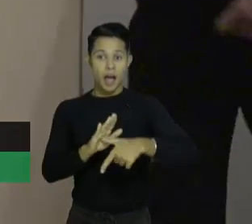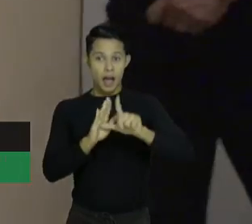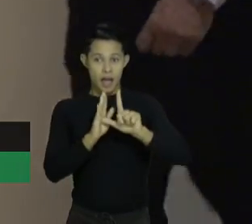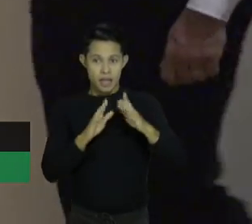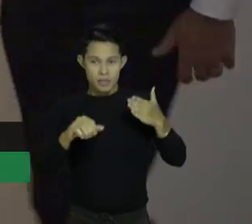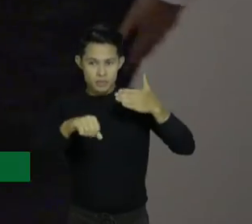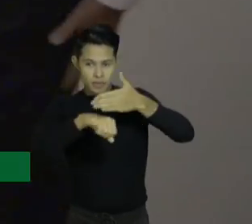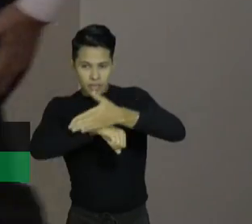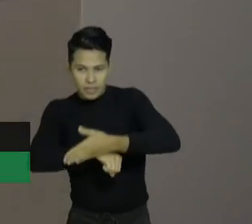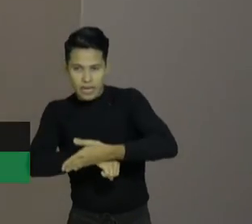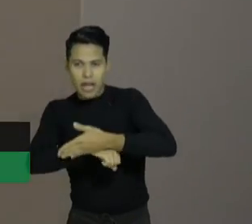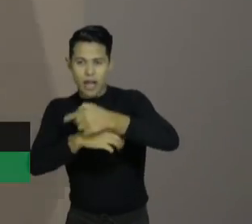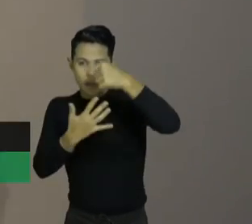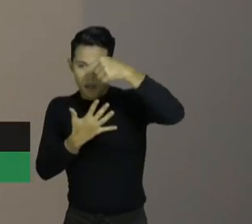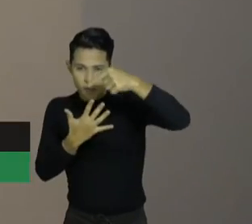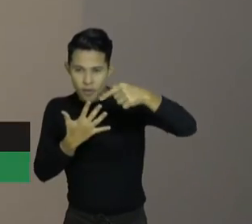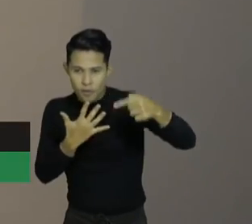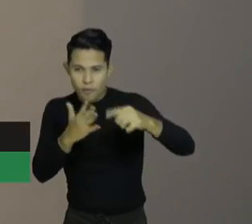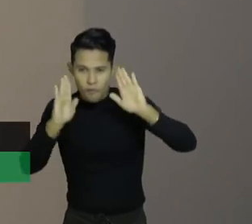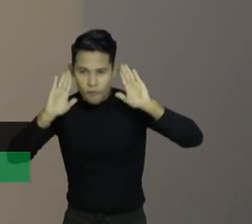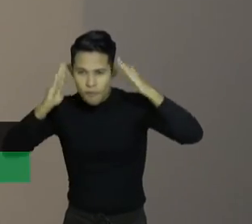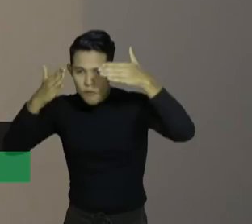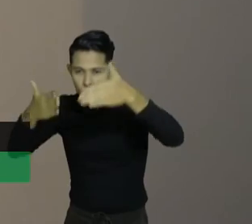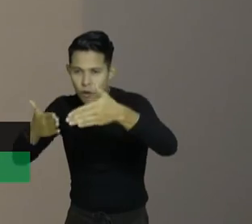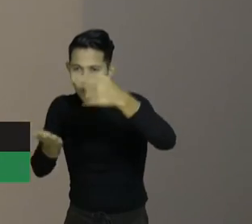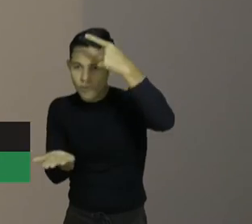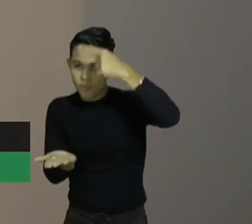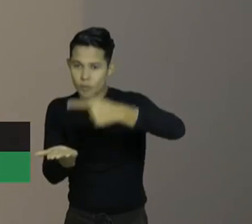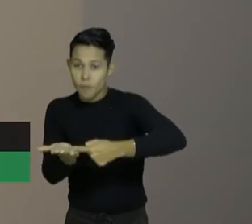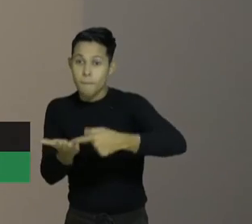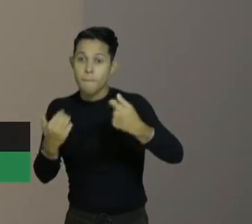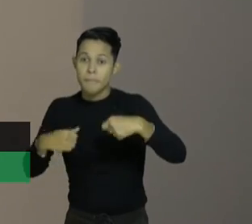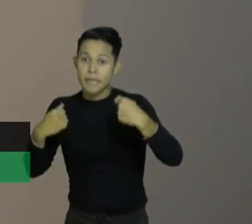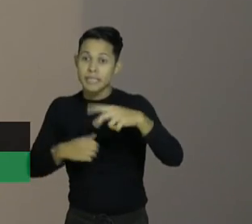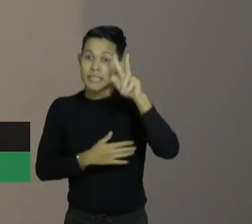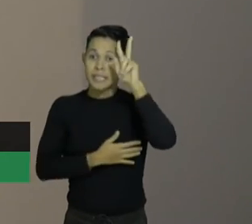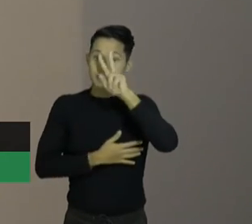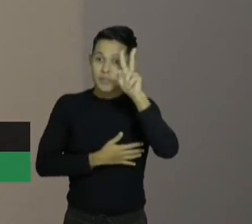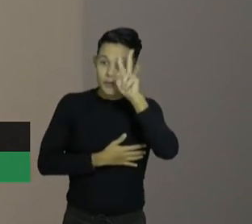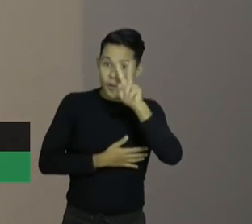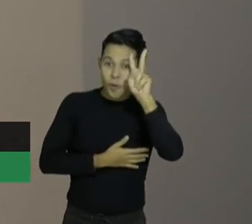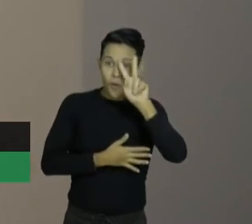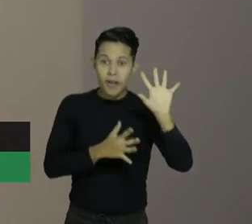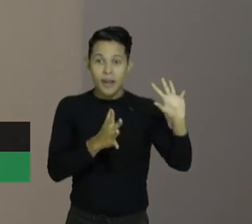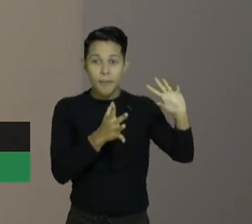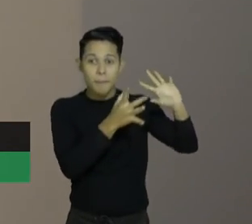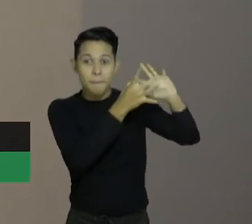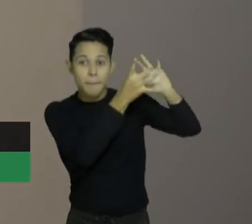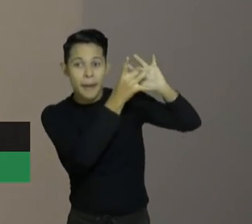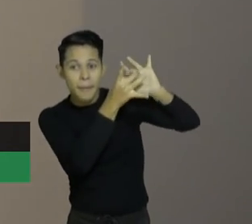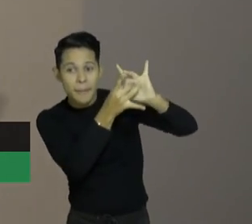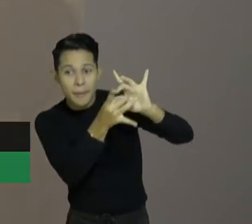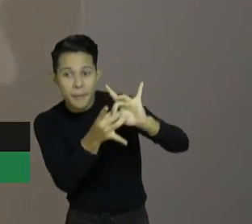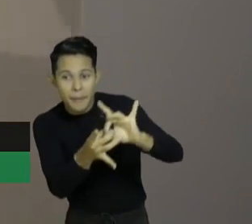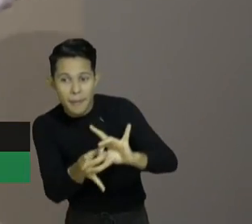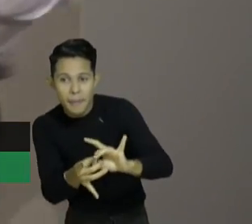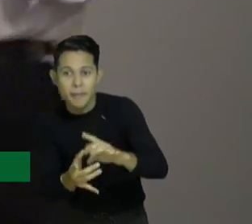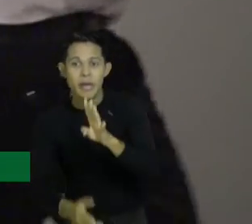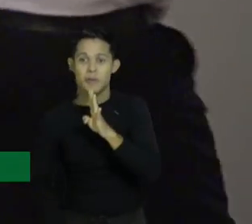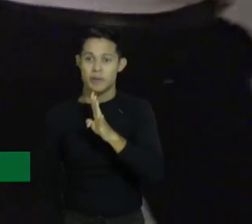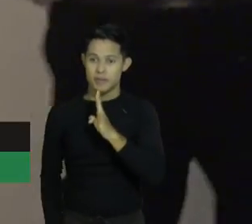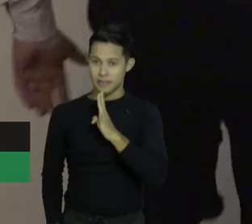do acordo é crucial entender o contexto histórico em que ele foi gerado o Mercosul e a União Europeia são